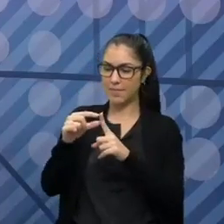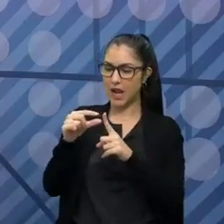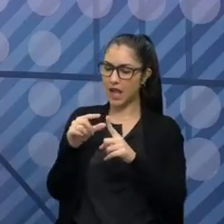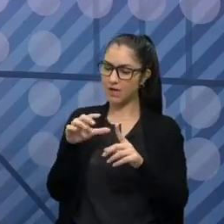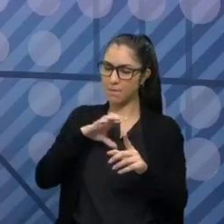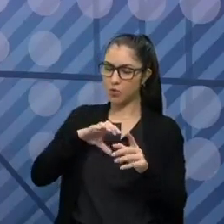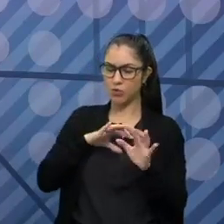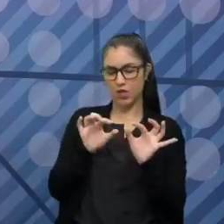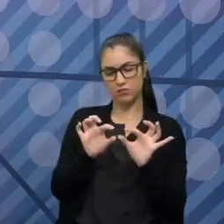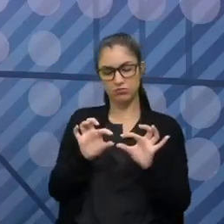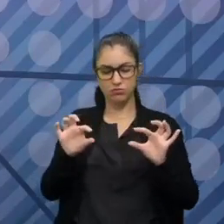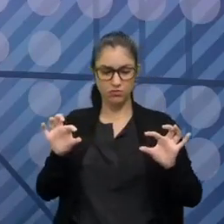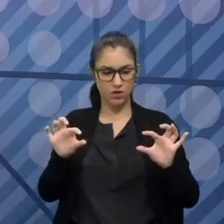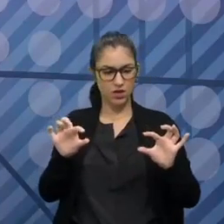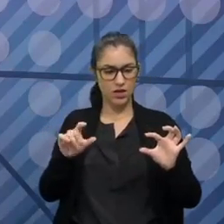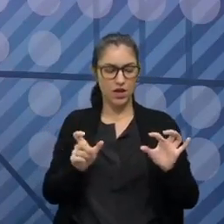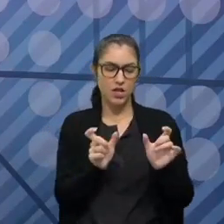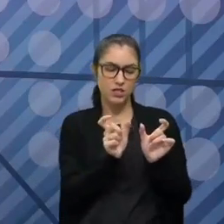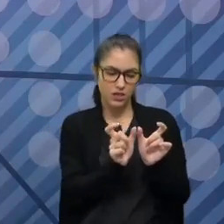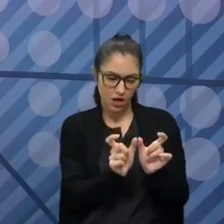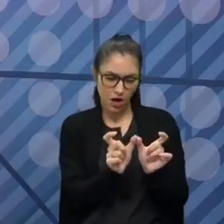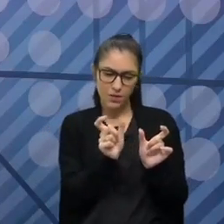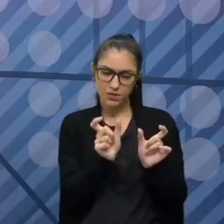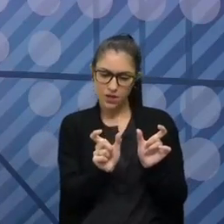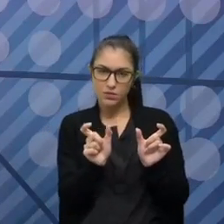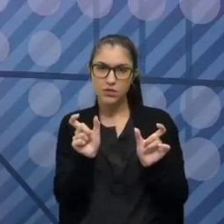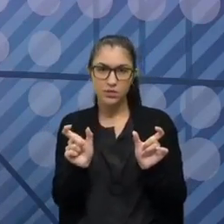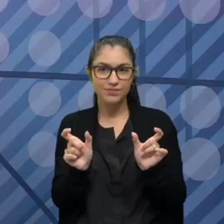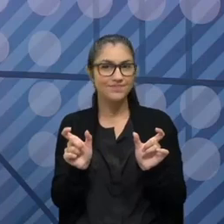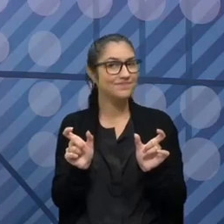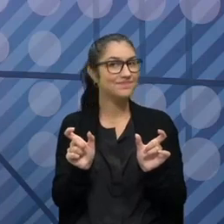escrita em português, ele não vai sílaba por sílaba,